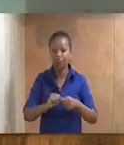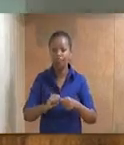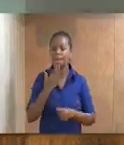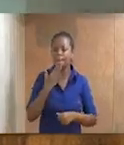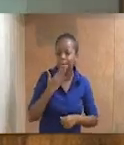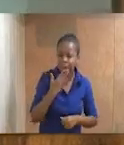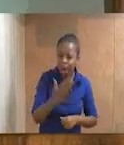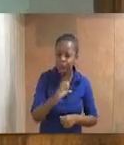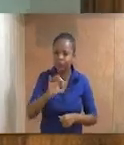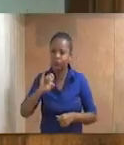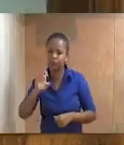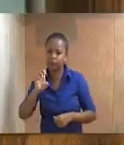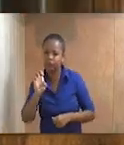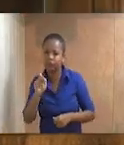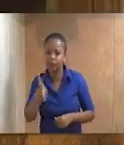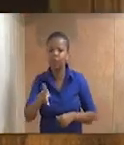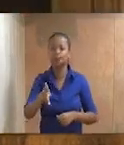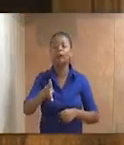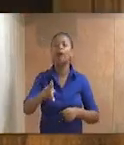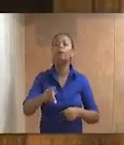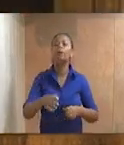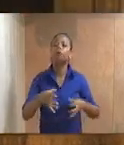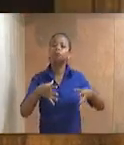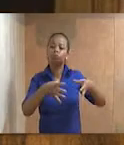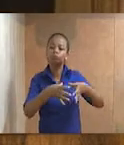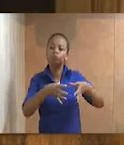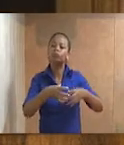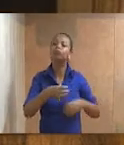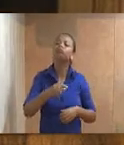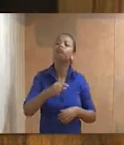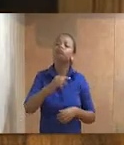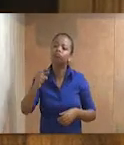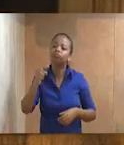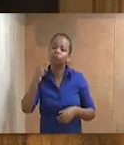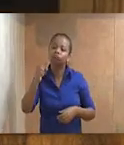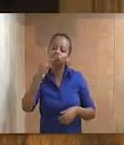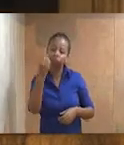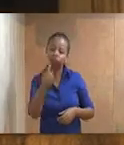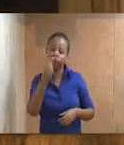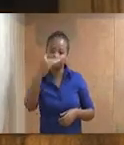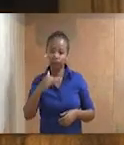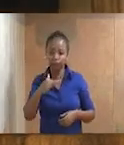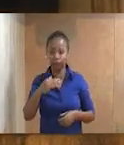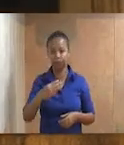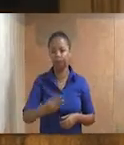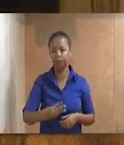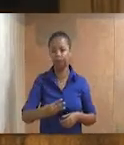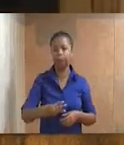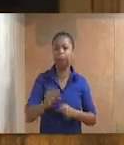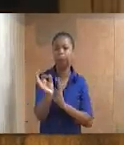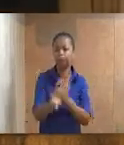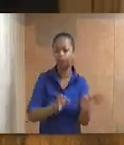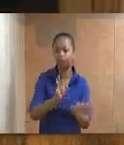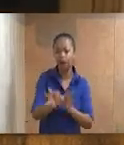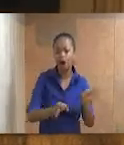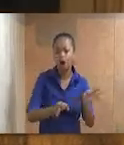pediu um terço de planejamento e o governo está